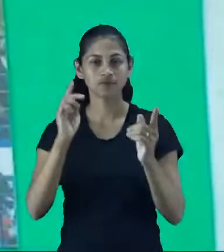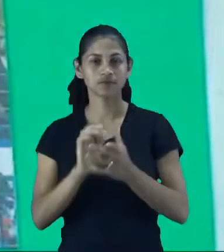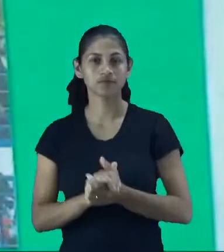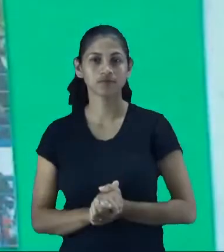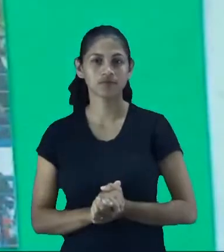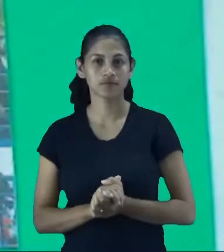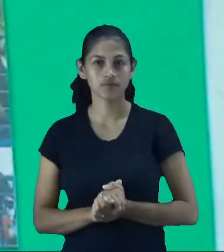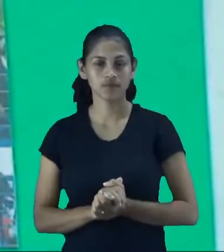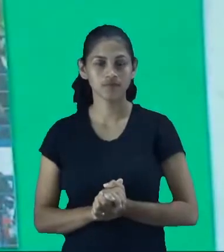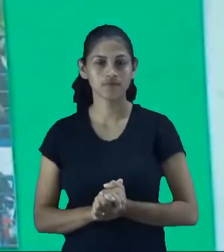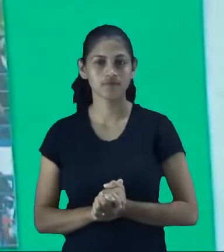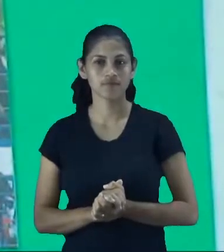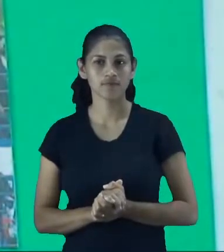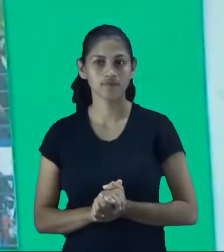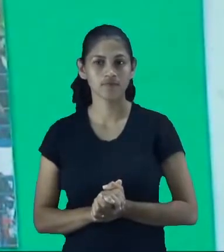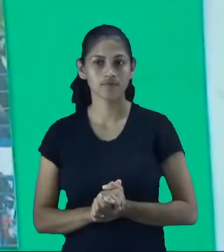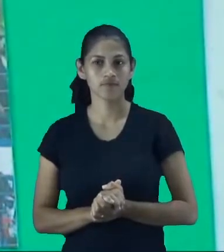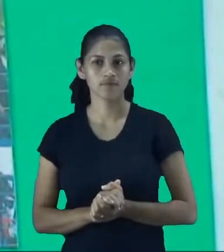como vocês podem ver,